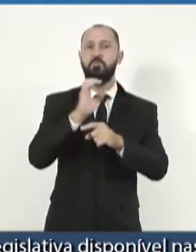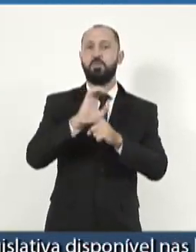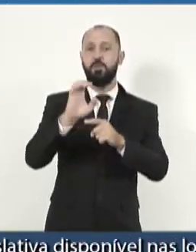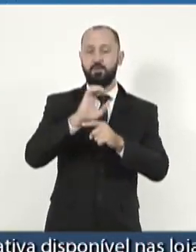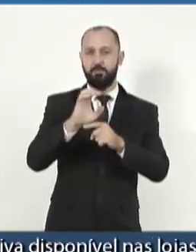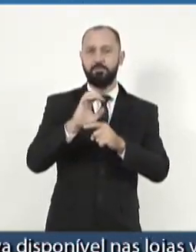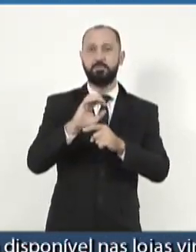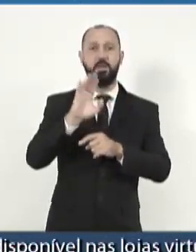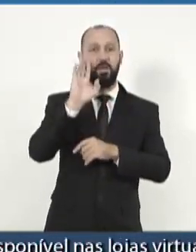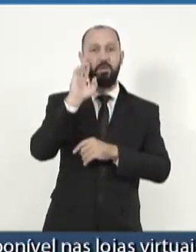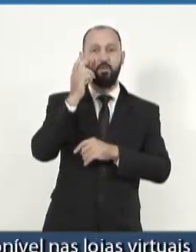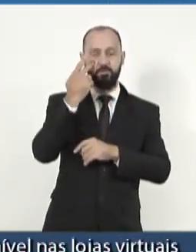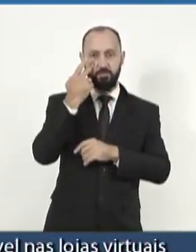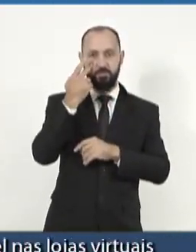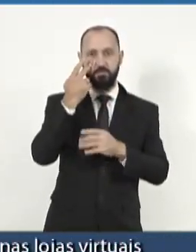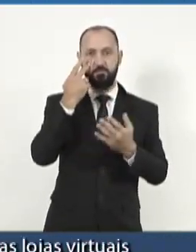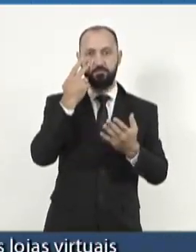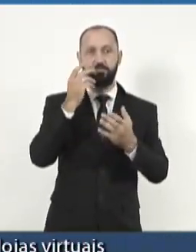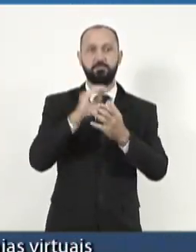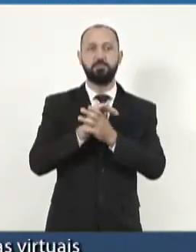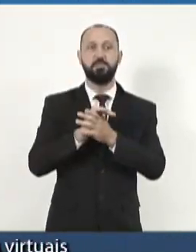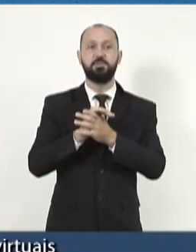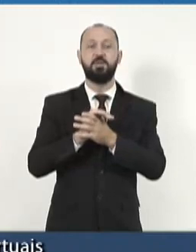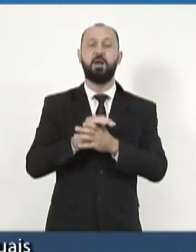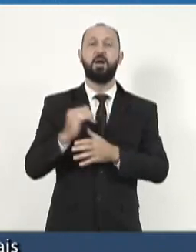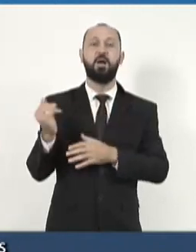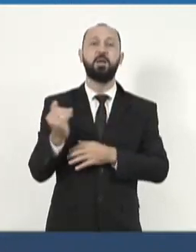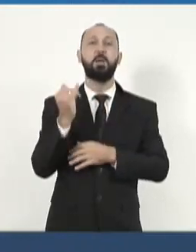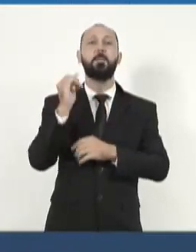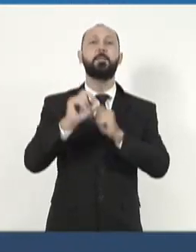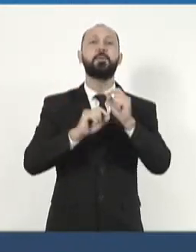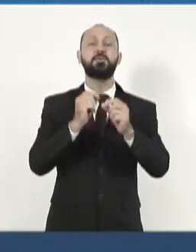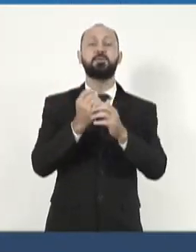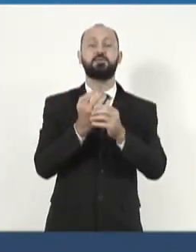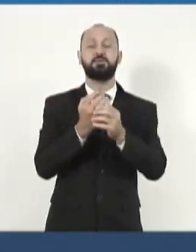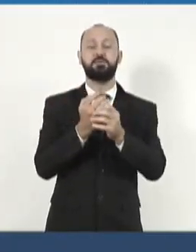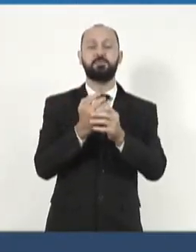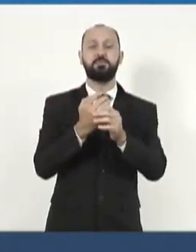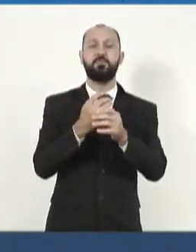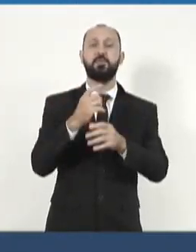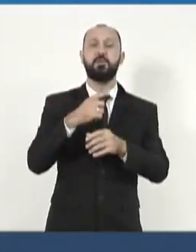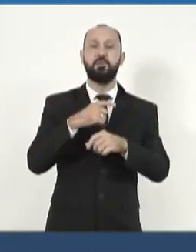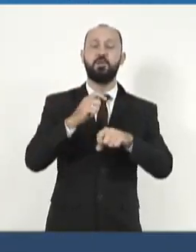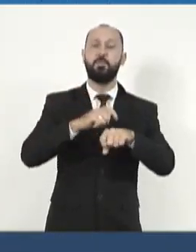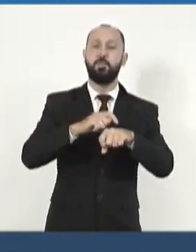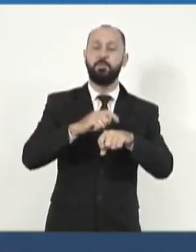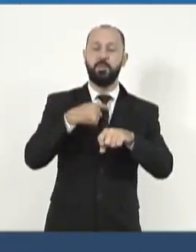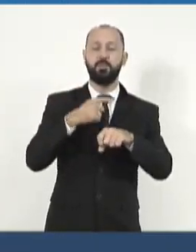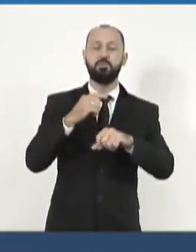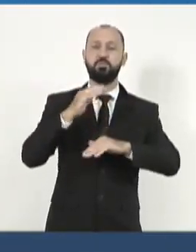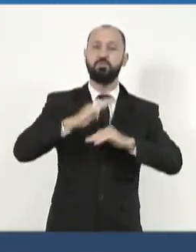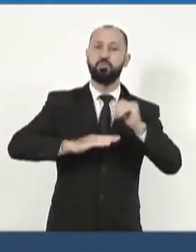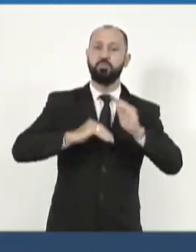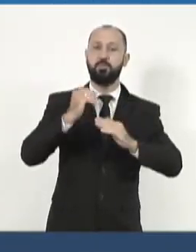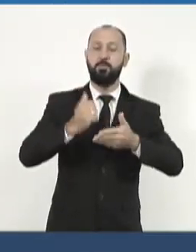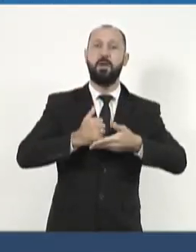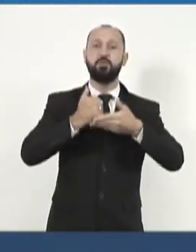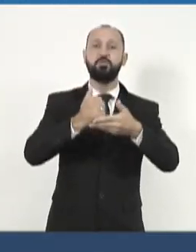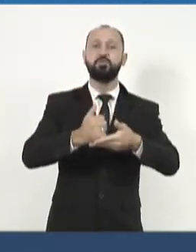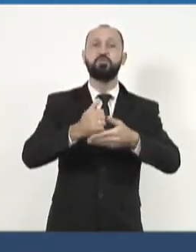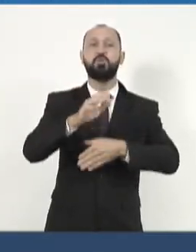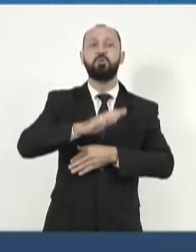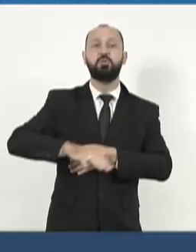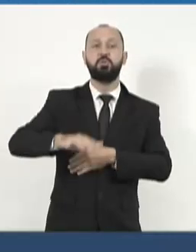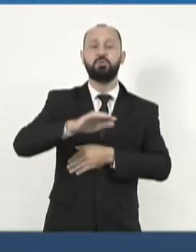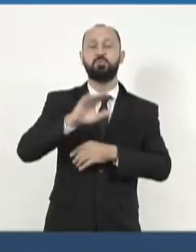grave que nós enfrentamos, e depois, 2021, a CACEMES fez hospital de campanha, ampliou o